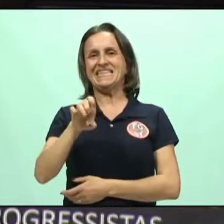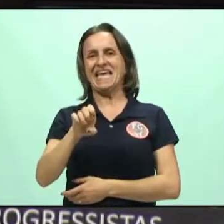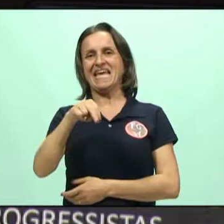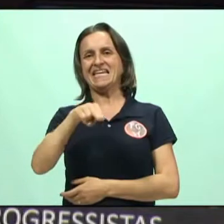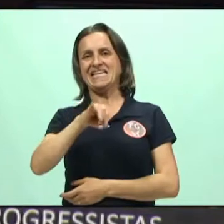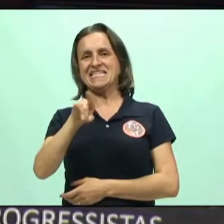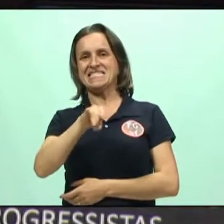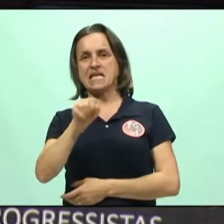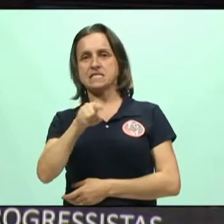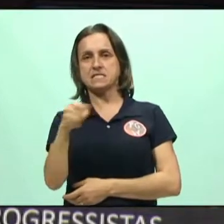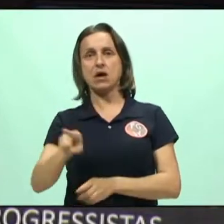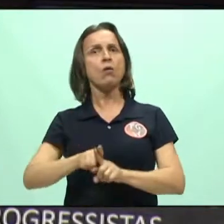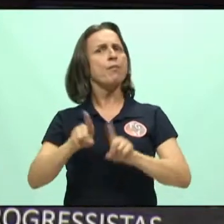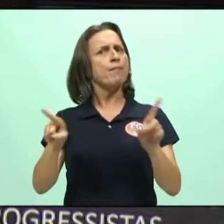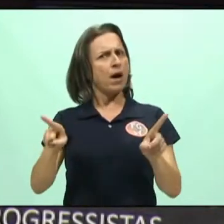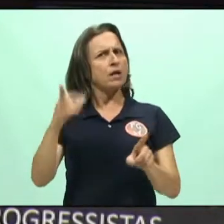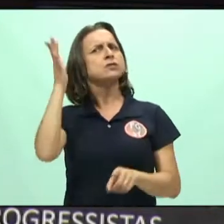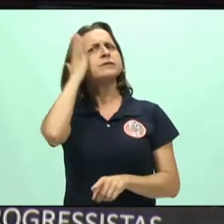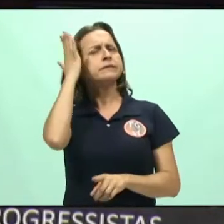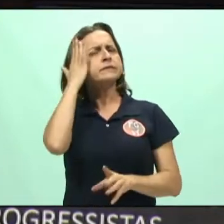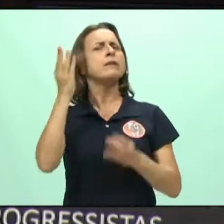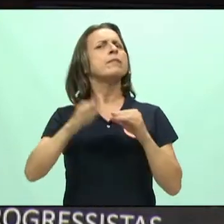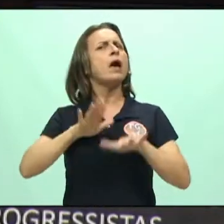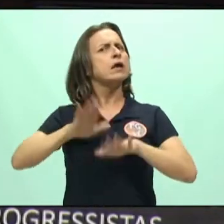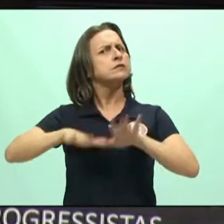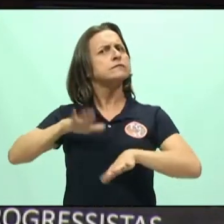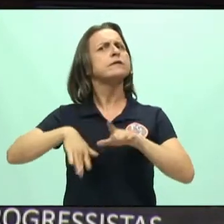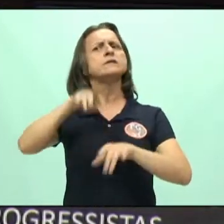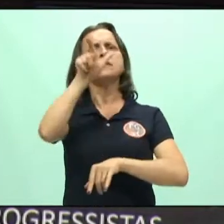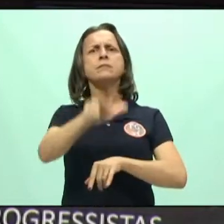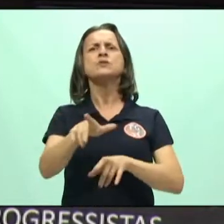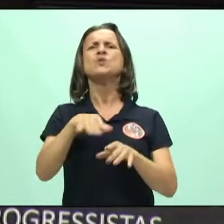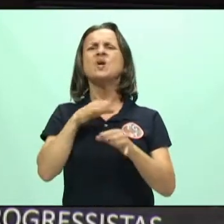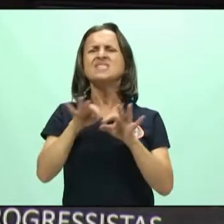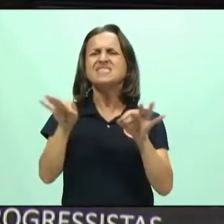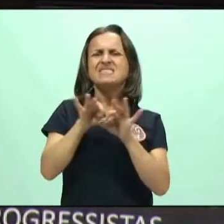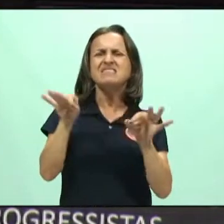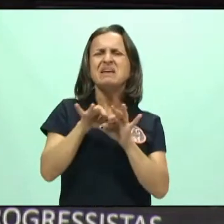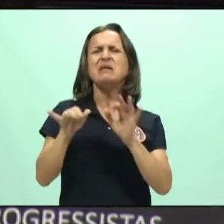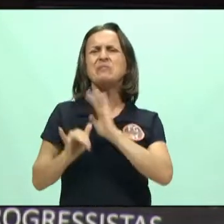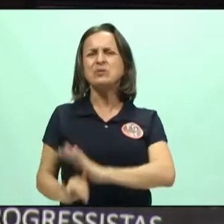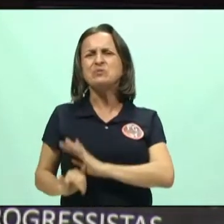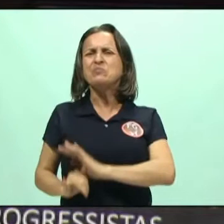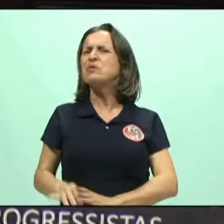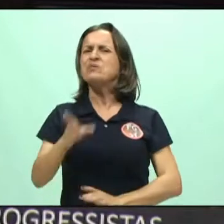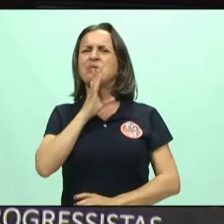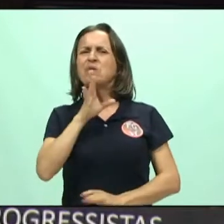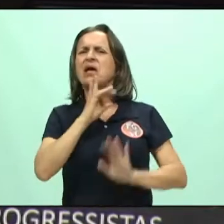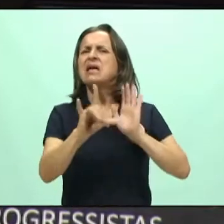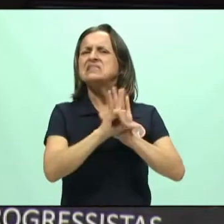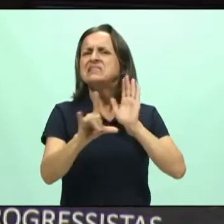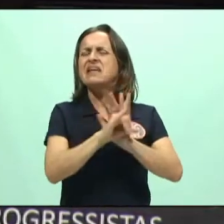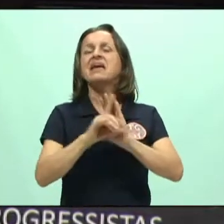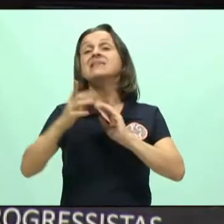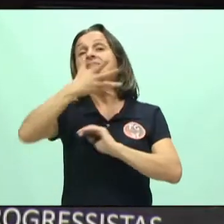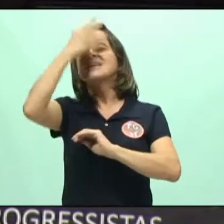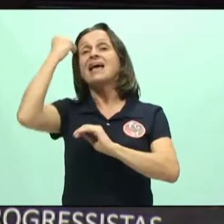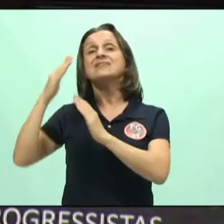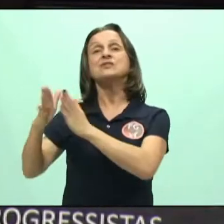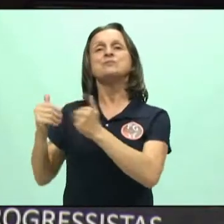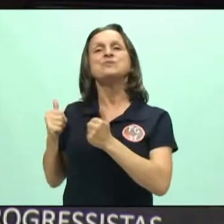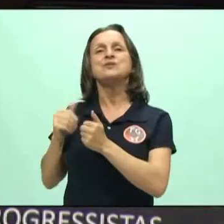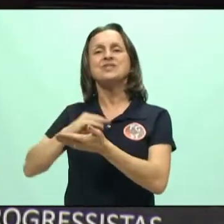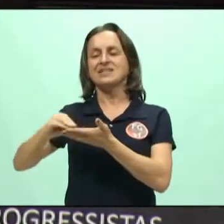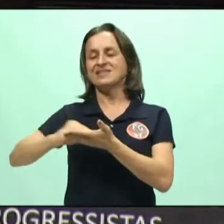das pessoas especialmente das pessoas mais simples no sentido de fazer o compra e venda e ela não vai lá na Secretaria de Habitação pedir a sua o seu registro